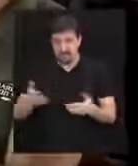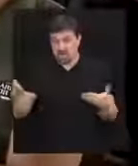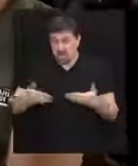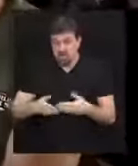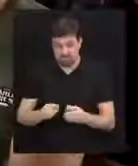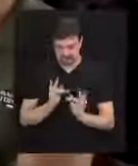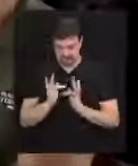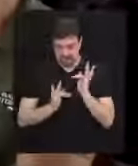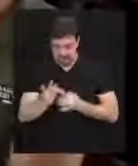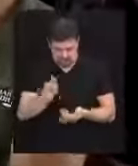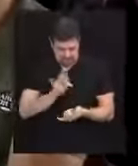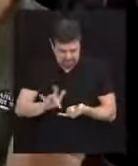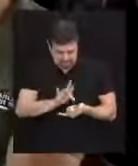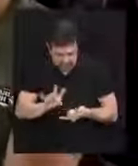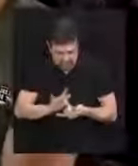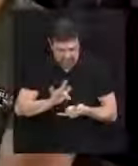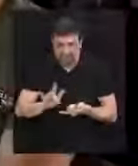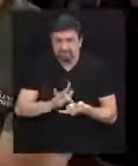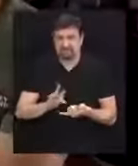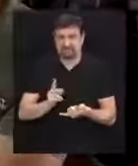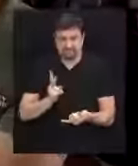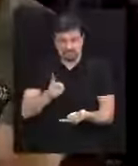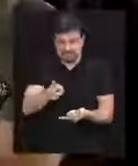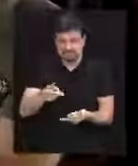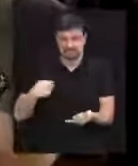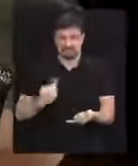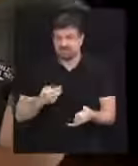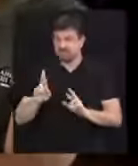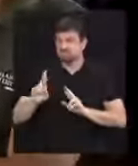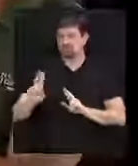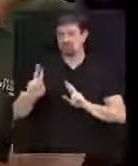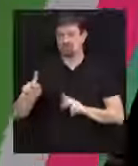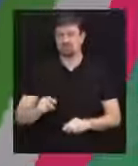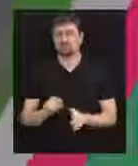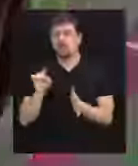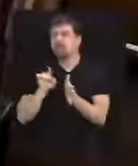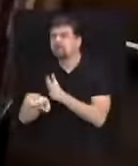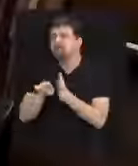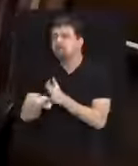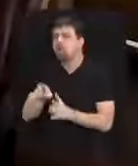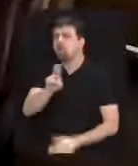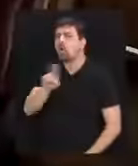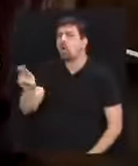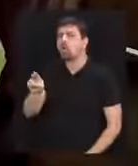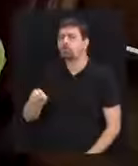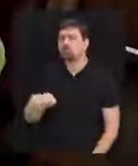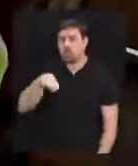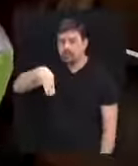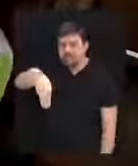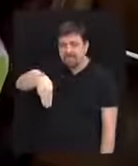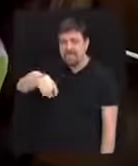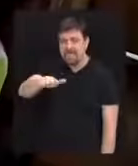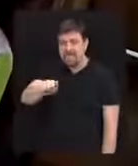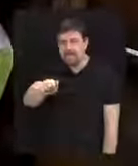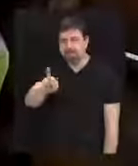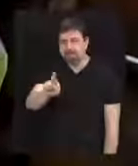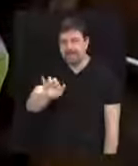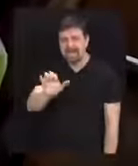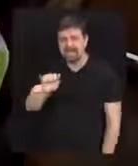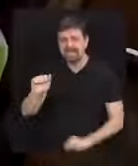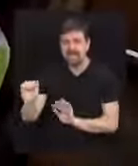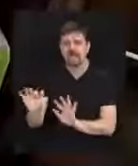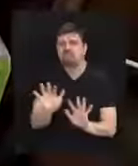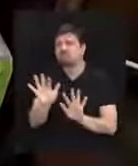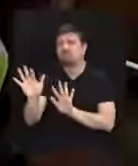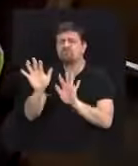Porque hoje em dia, com tanta tecnologia, para eles é completamente diferente. Você sabe de onde vem o nome Maria Fumaça?